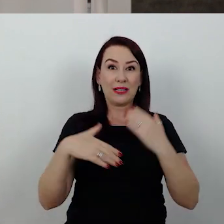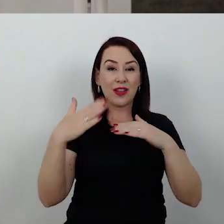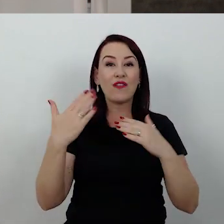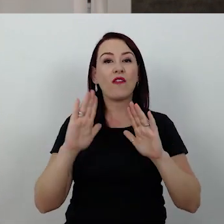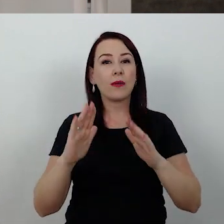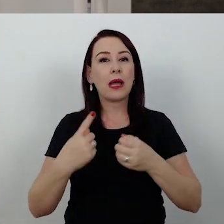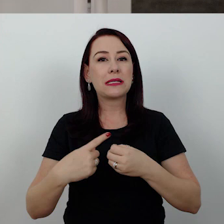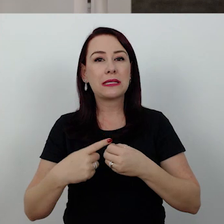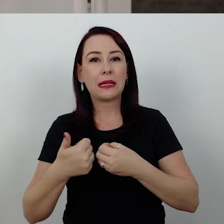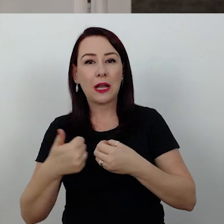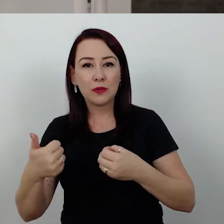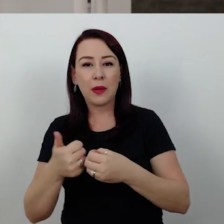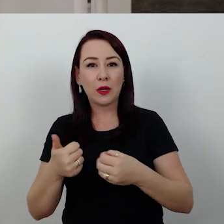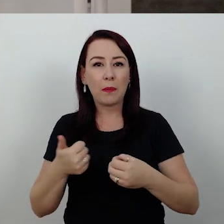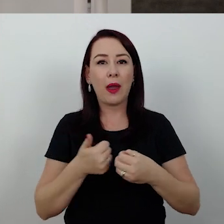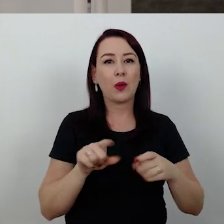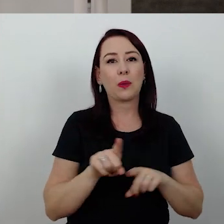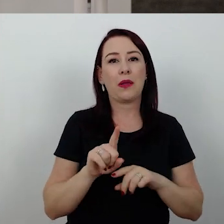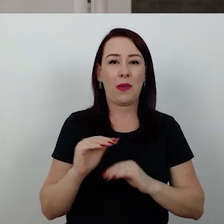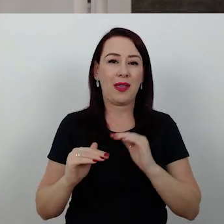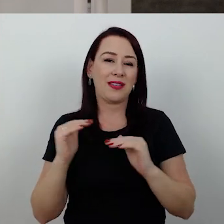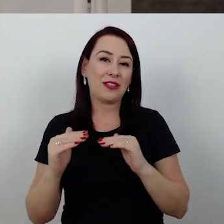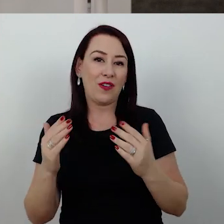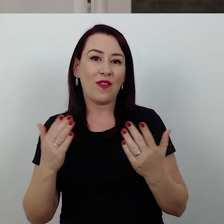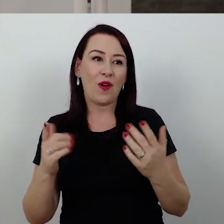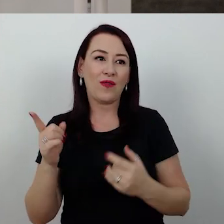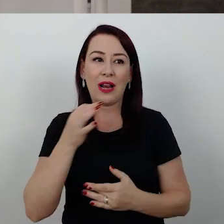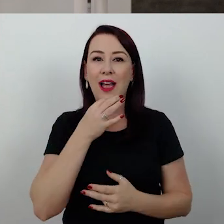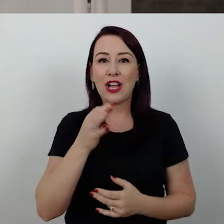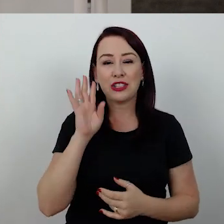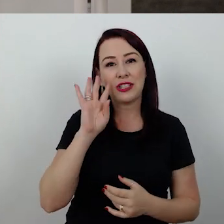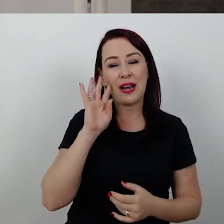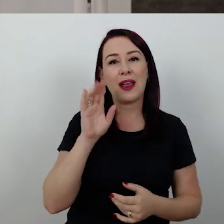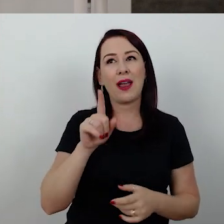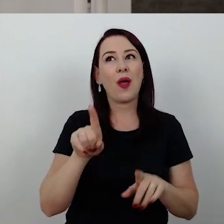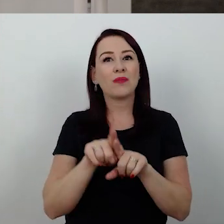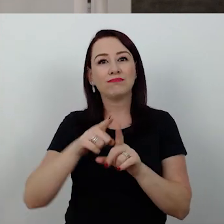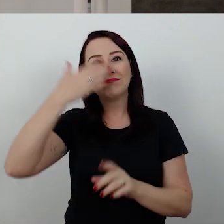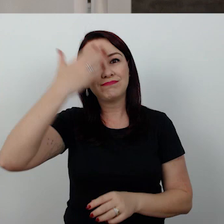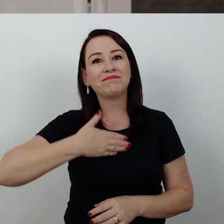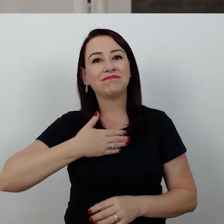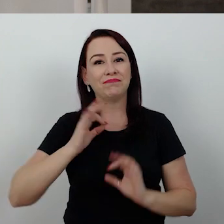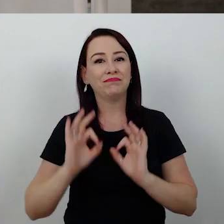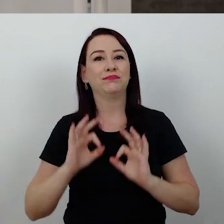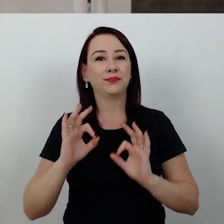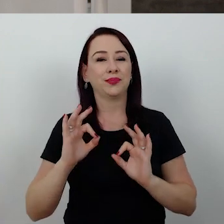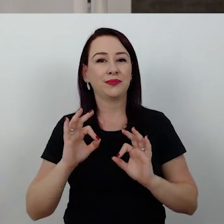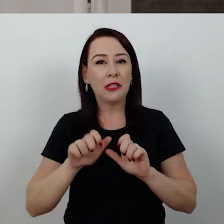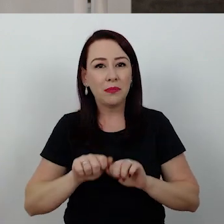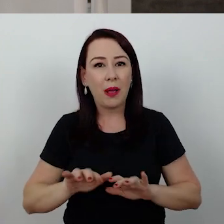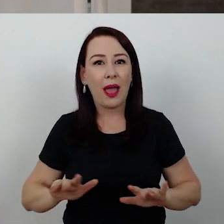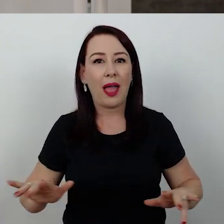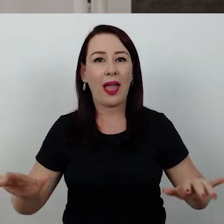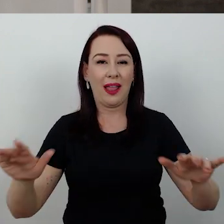têm origem em Contagem, né, os cineastas e tal. Então, eu acho bacana essa coisa de confirmar esse efeito regional,